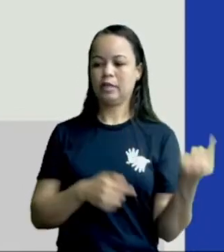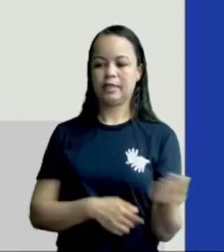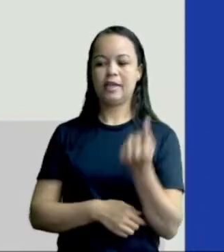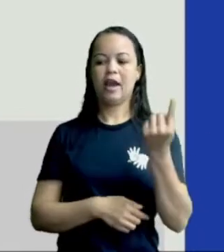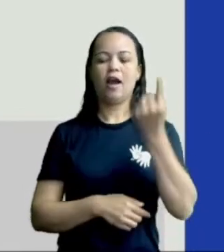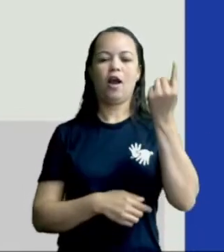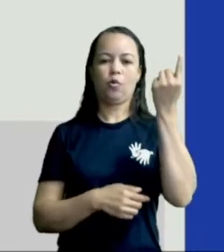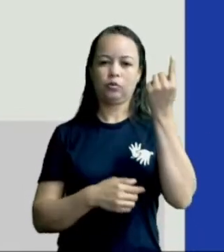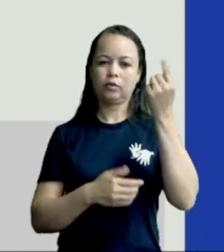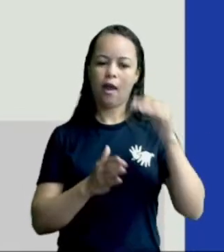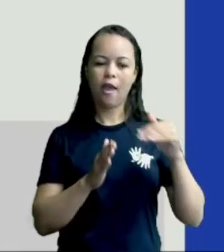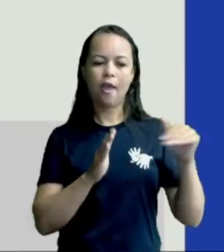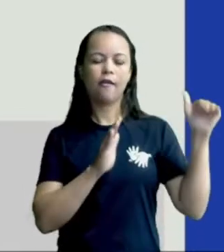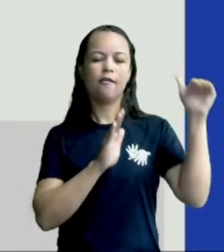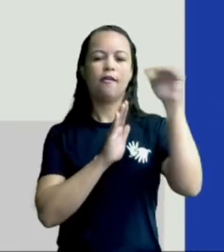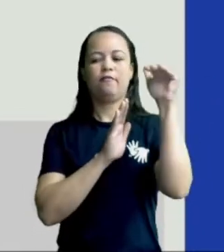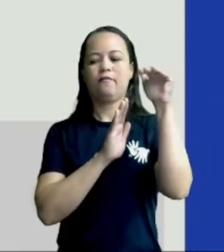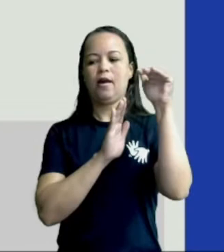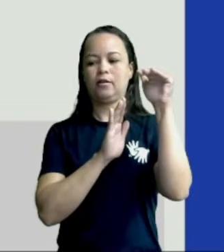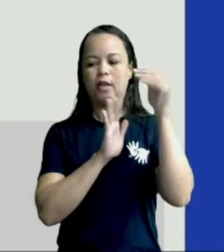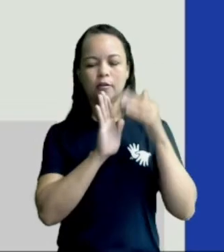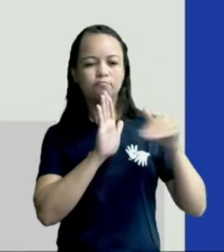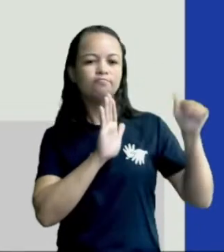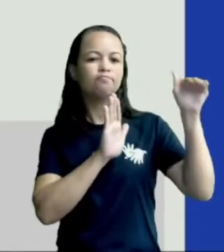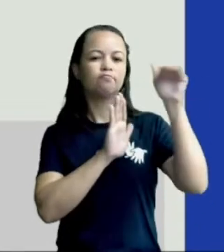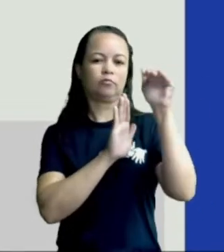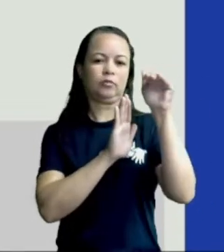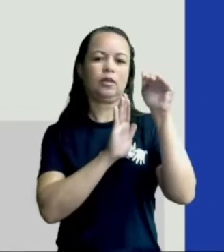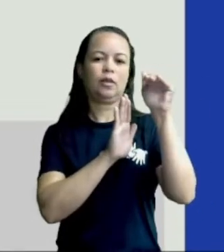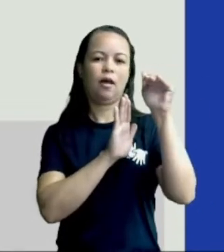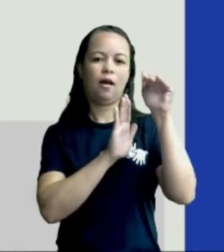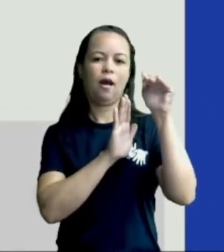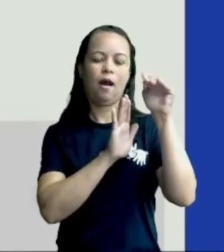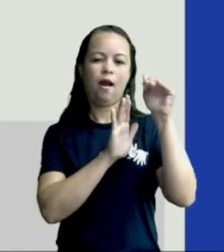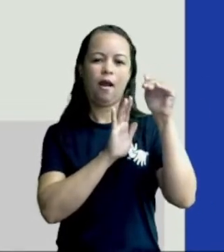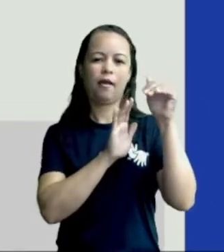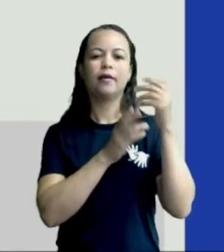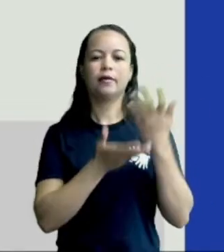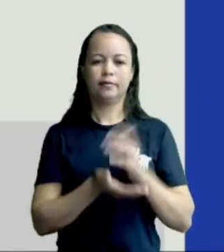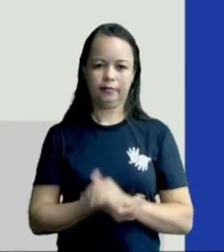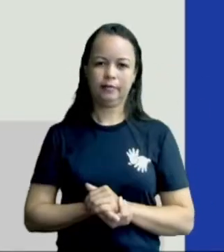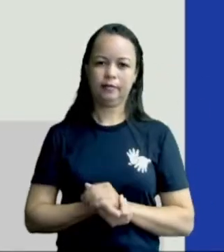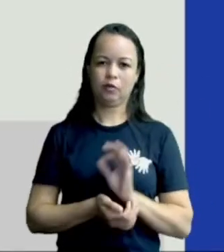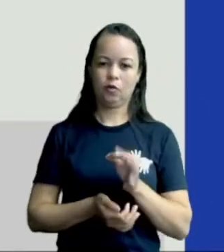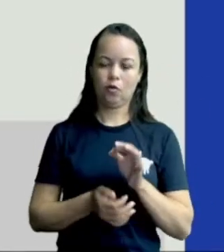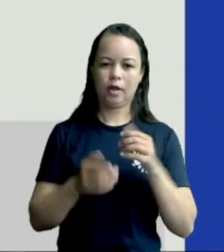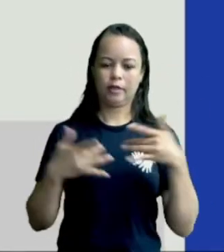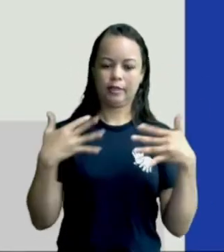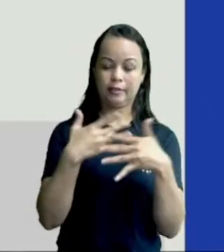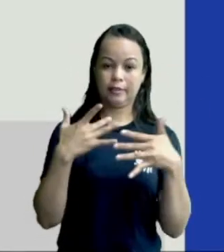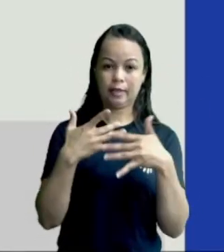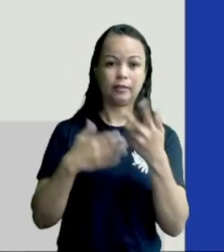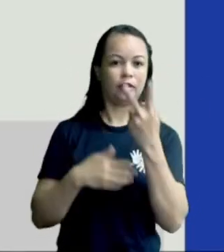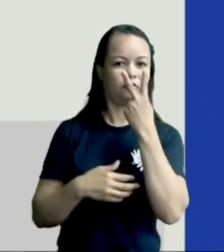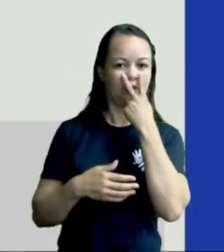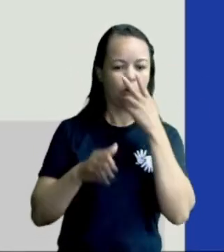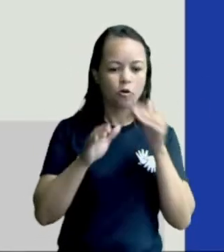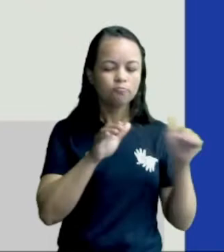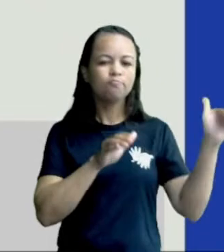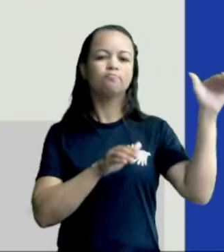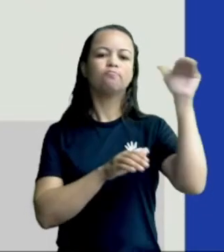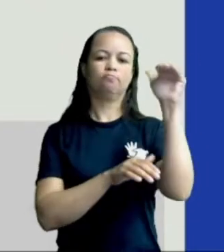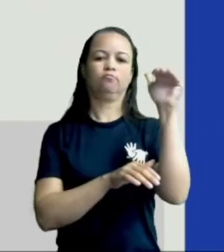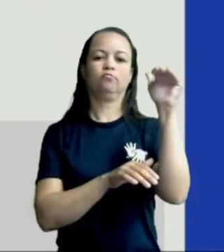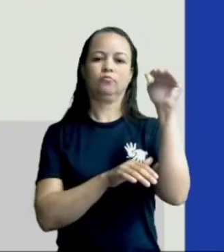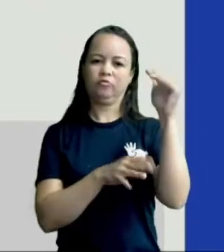de Pernambuco, colocando ela em alta, elevada, certo? Colocando a Vitória de Santo Antão em um